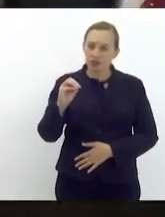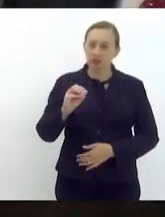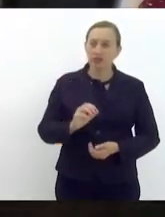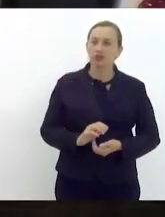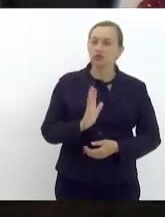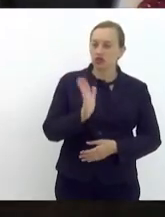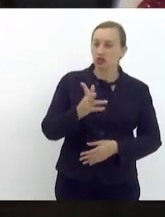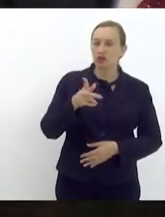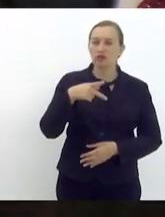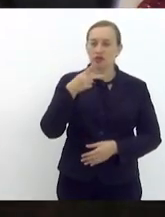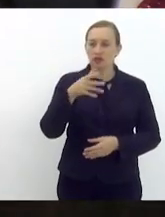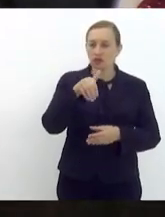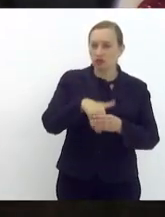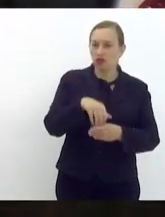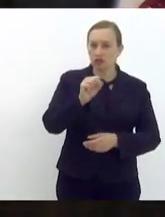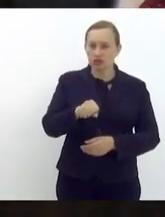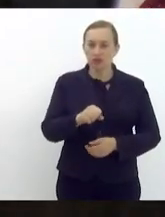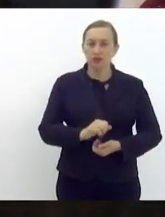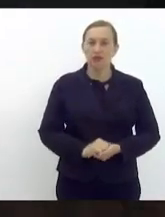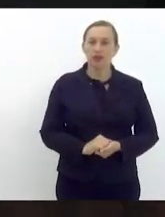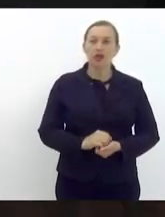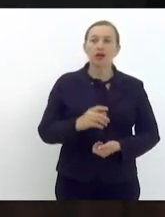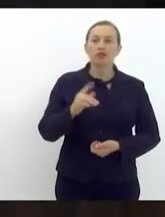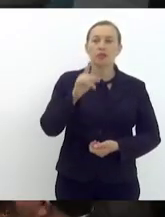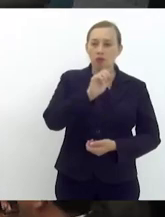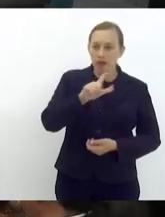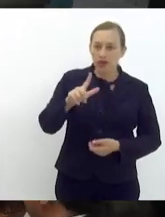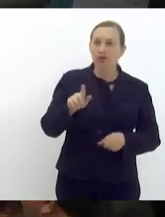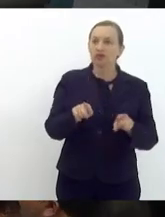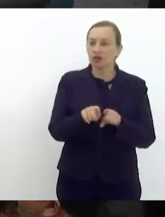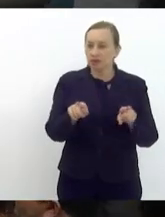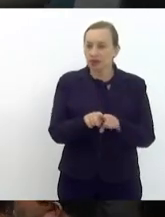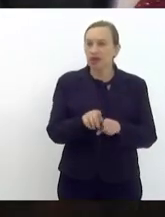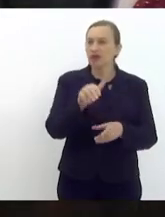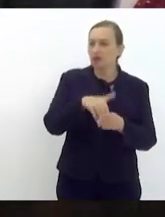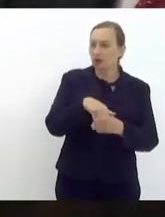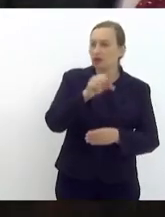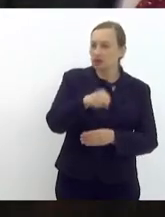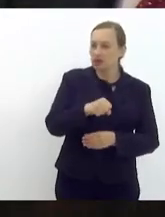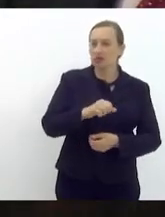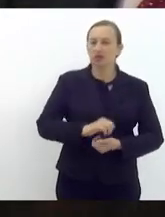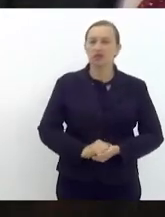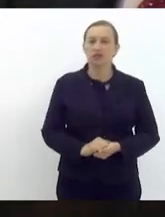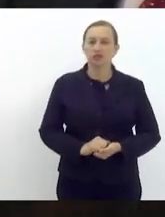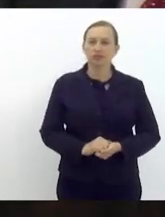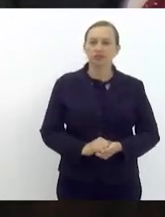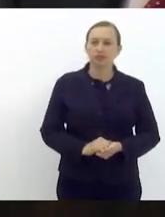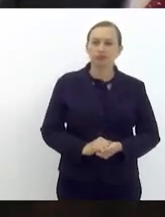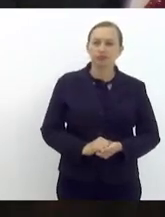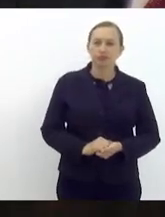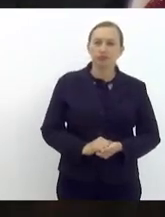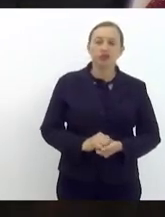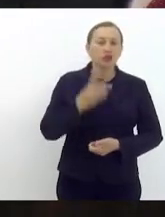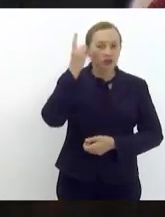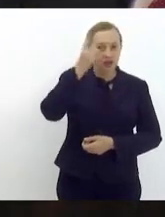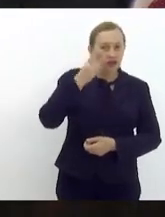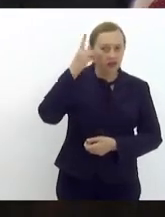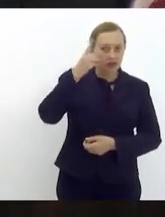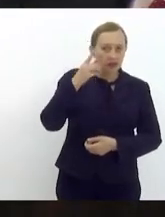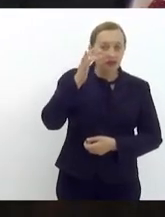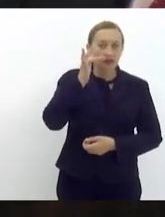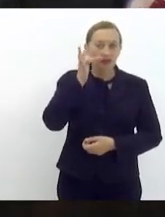consignou. O voto sim. Pobel também. Deputado Felipe Pobel, já consignou o voto sim. Deputado